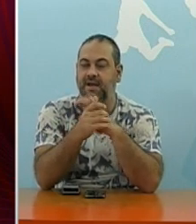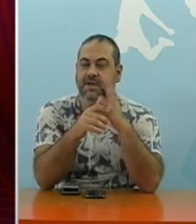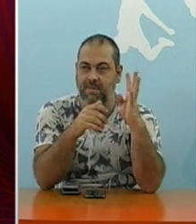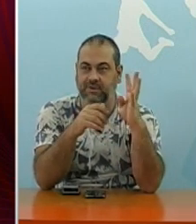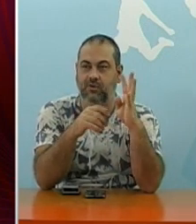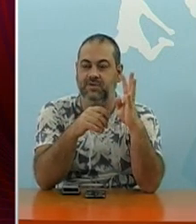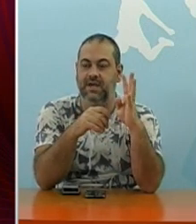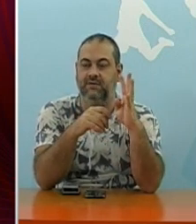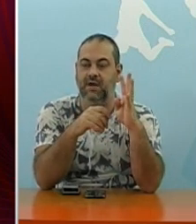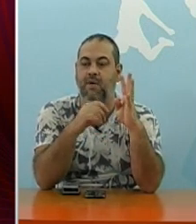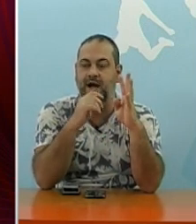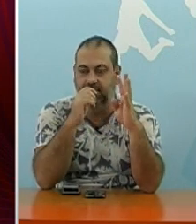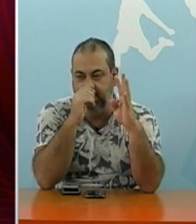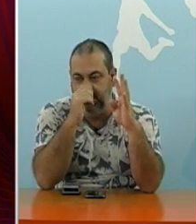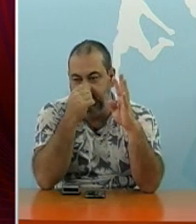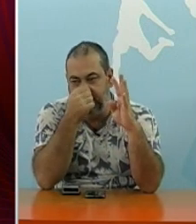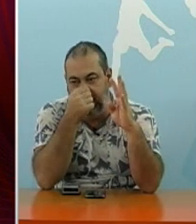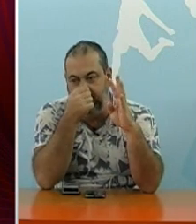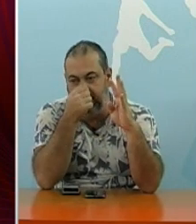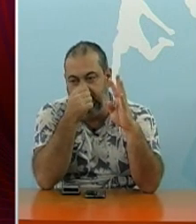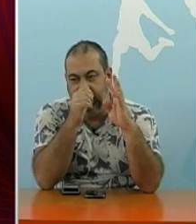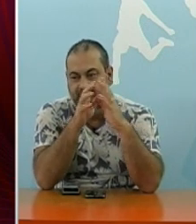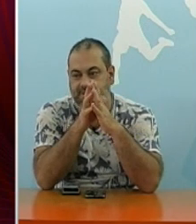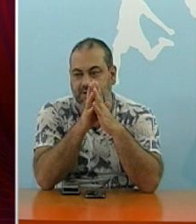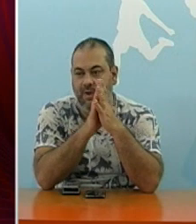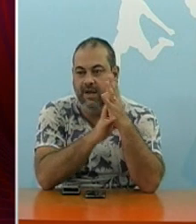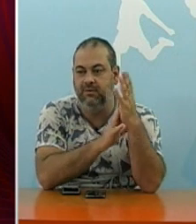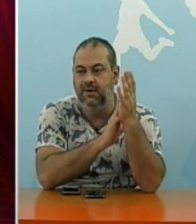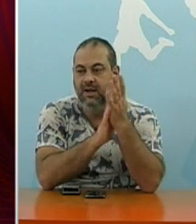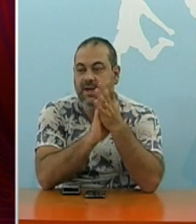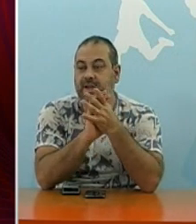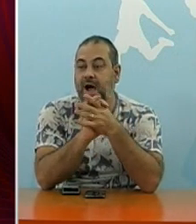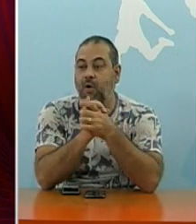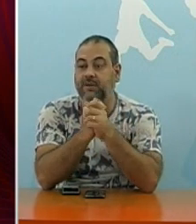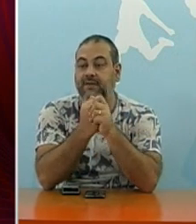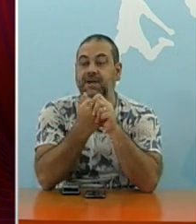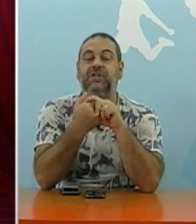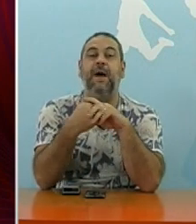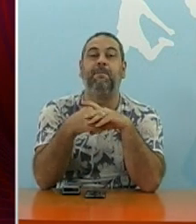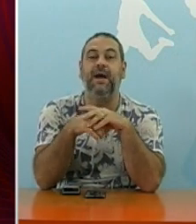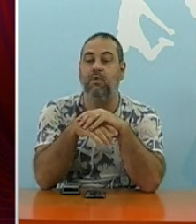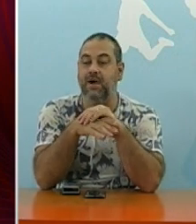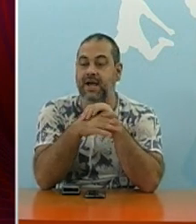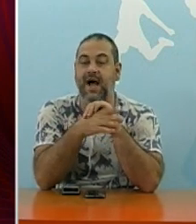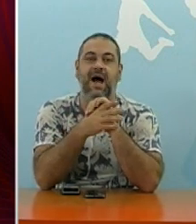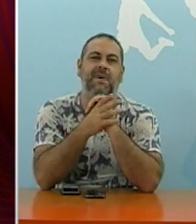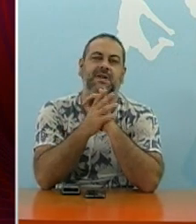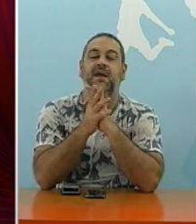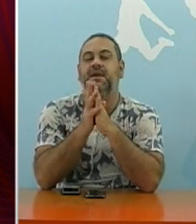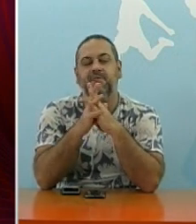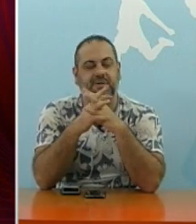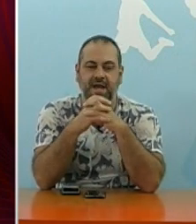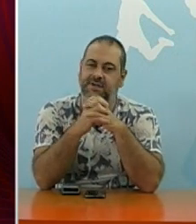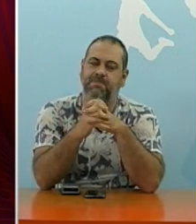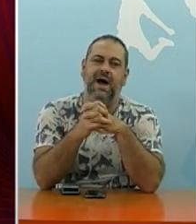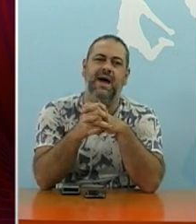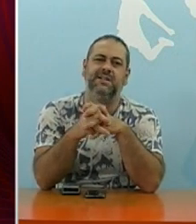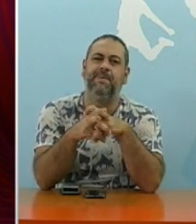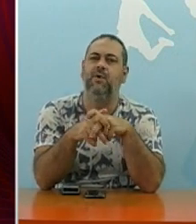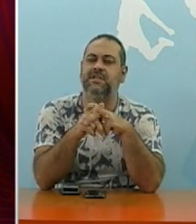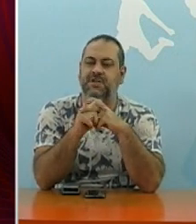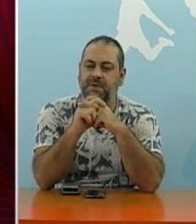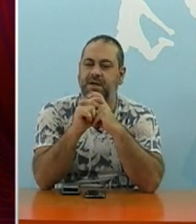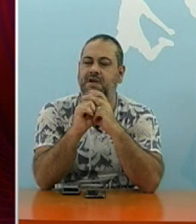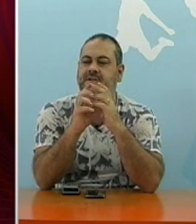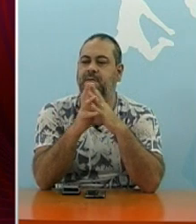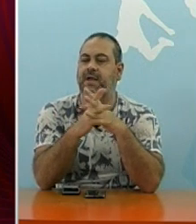tela. E mais o Cruzeiro, tem quatro, certo? Desses quatro. E da outra tem Chapecoense. Ah, mas... Gente, para.